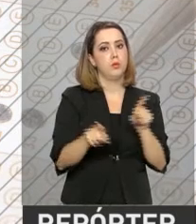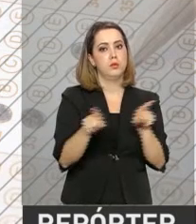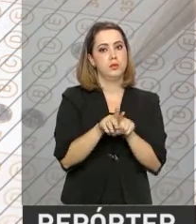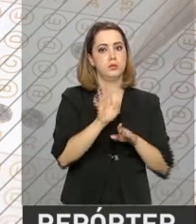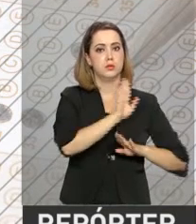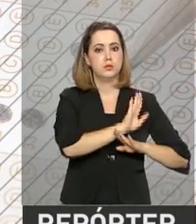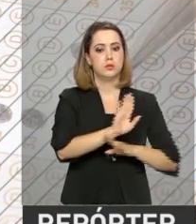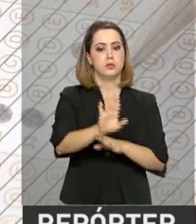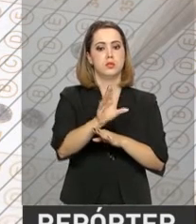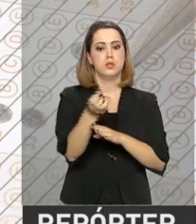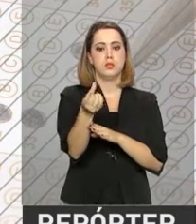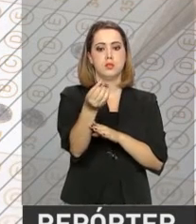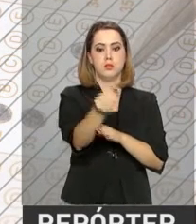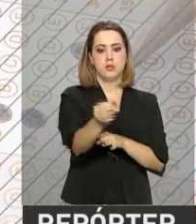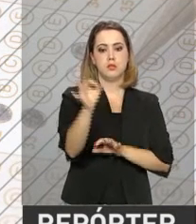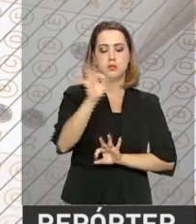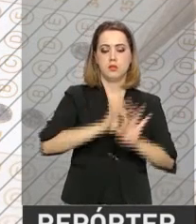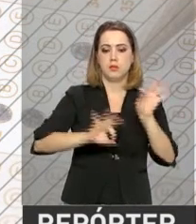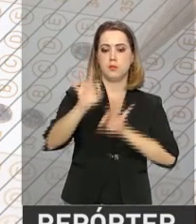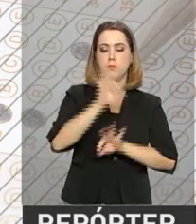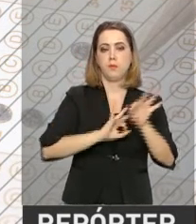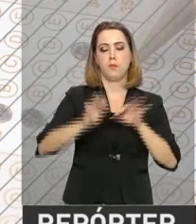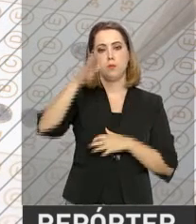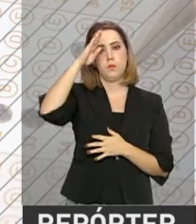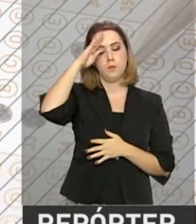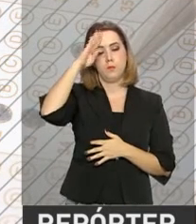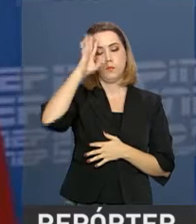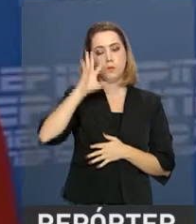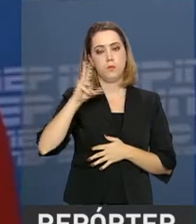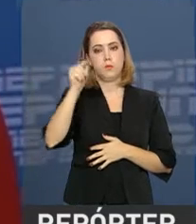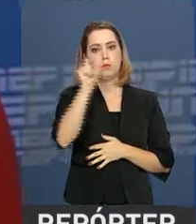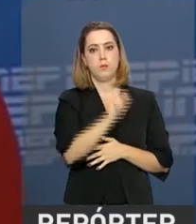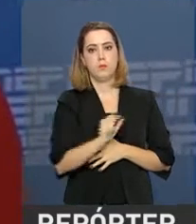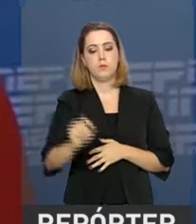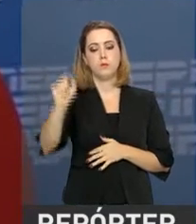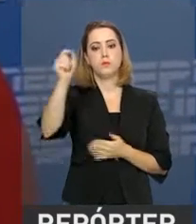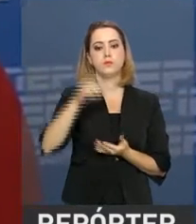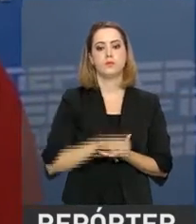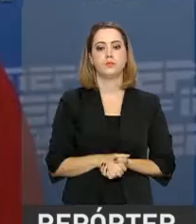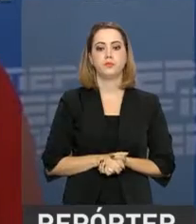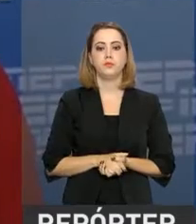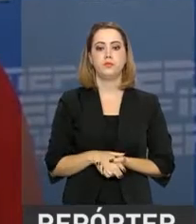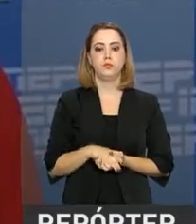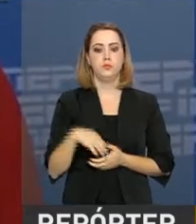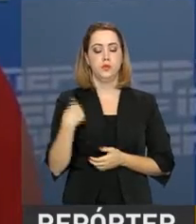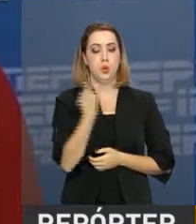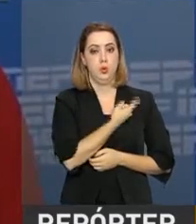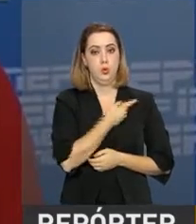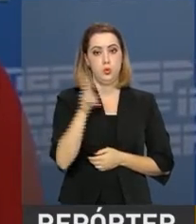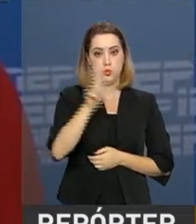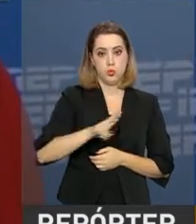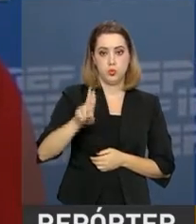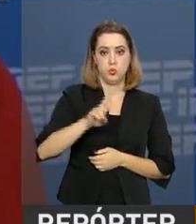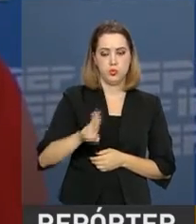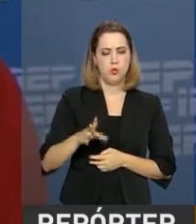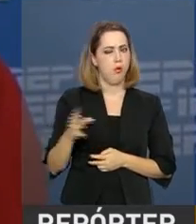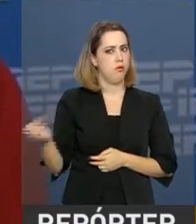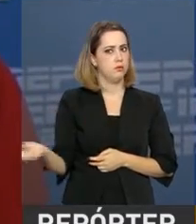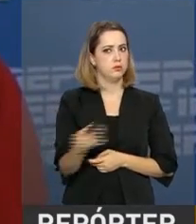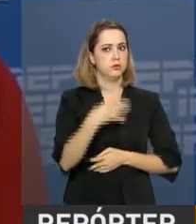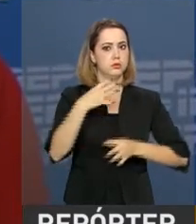apoio de 60 organizações militares em todo o país nós usamos os meios mais modernos